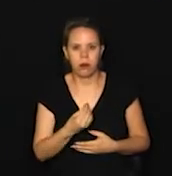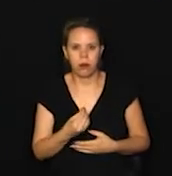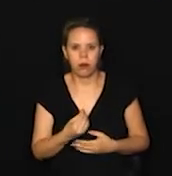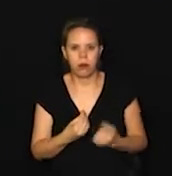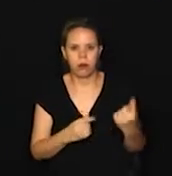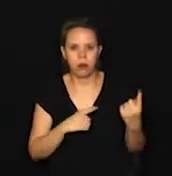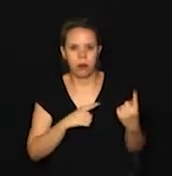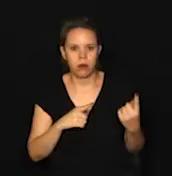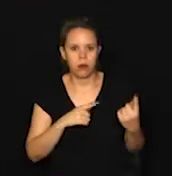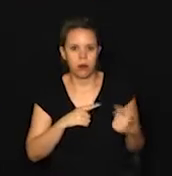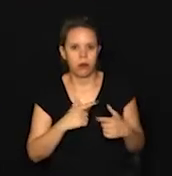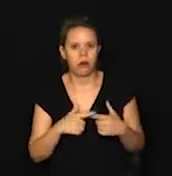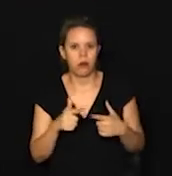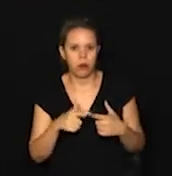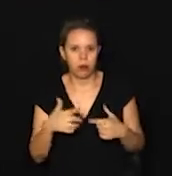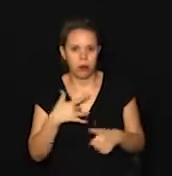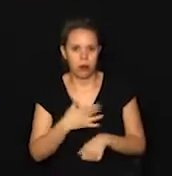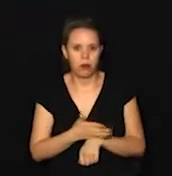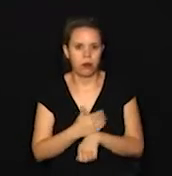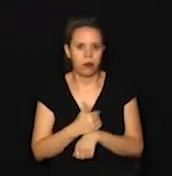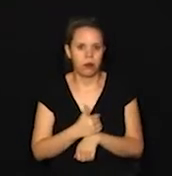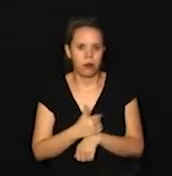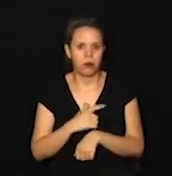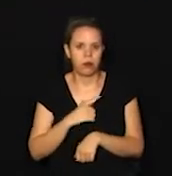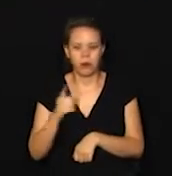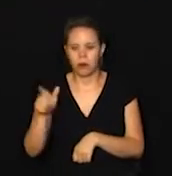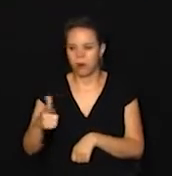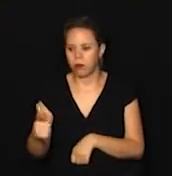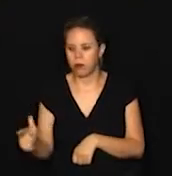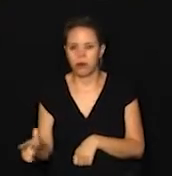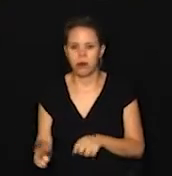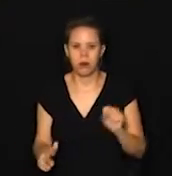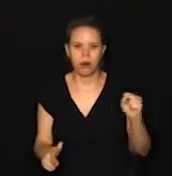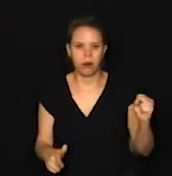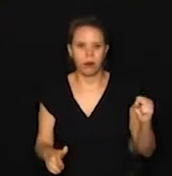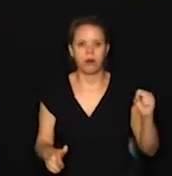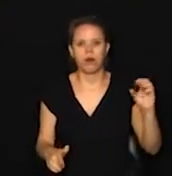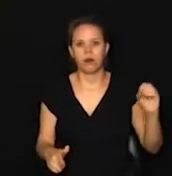tinha comorbidades, outro não, e um entre 80 e